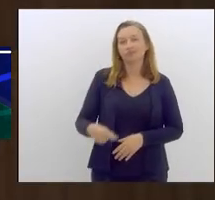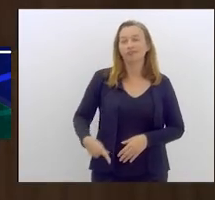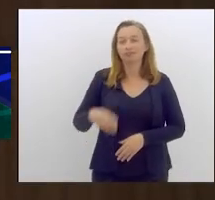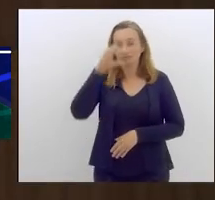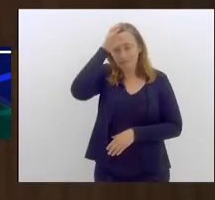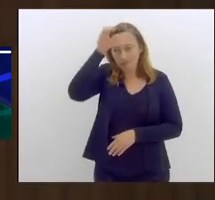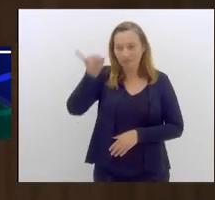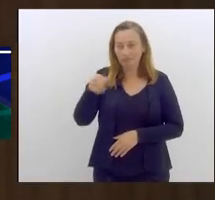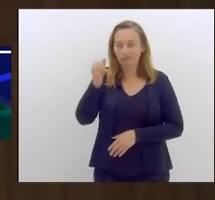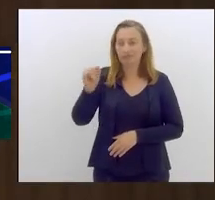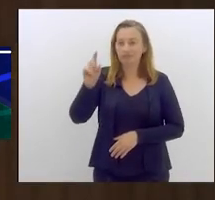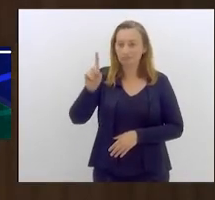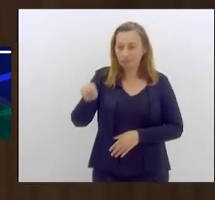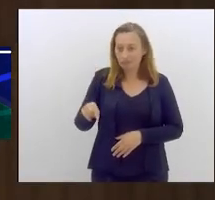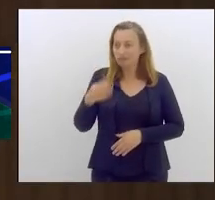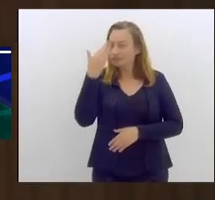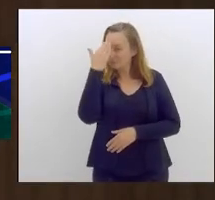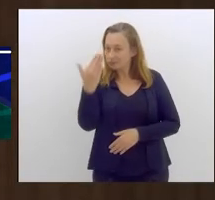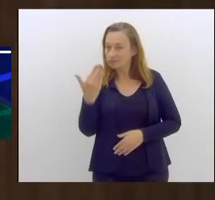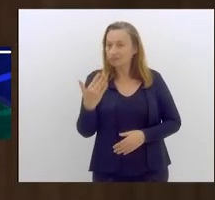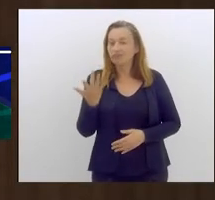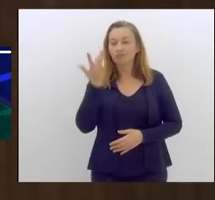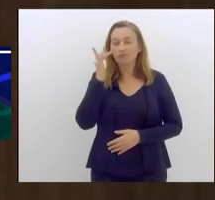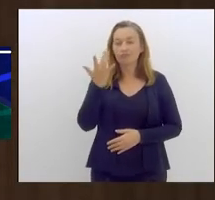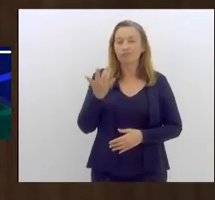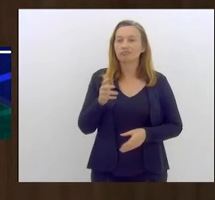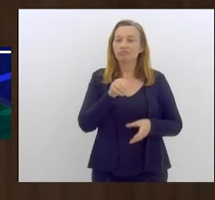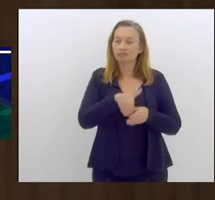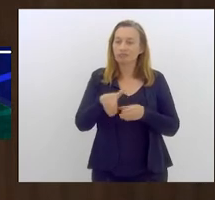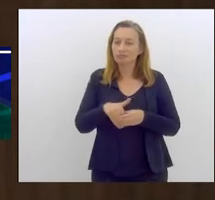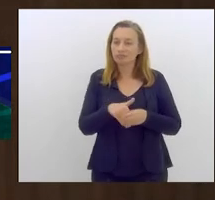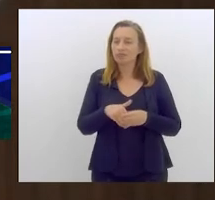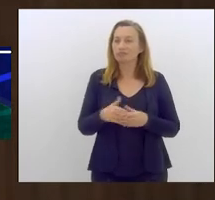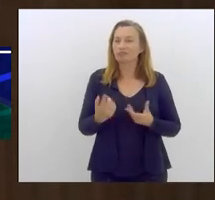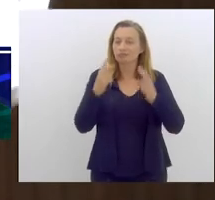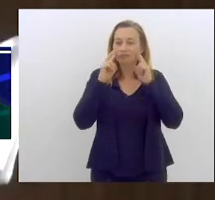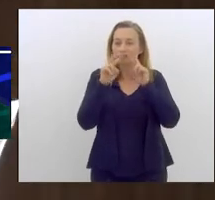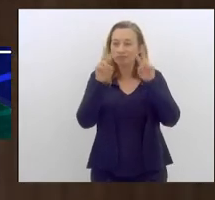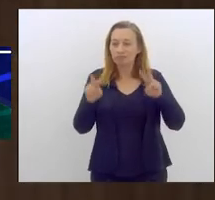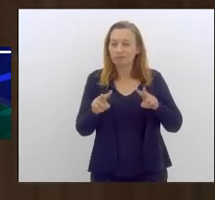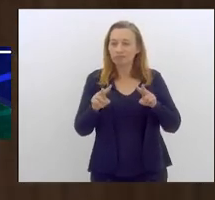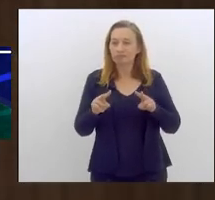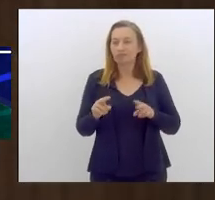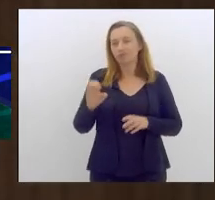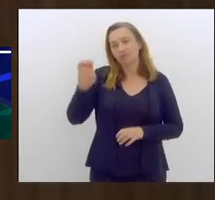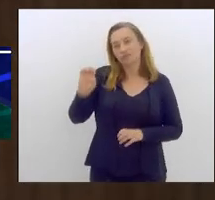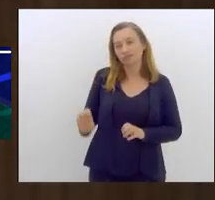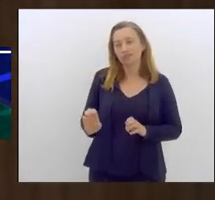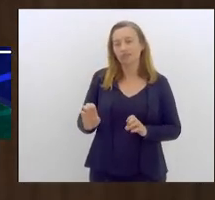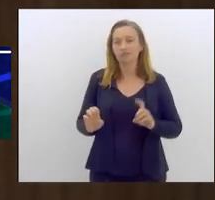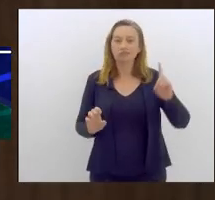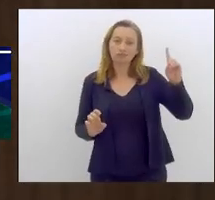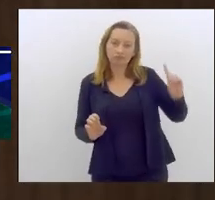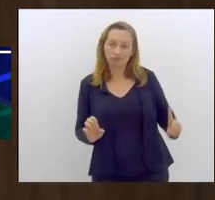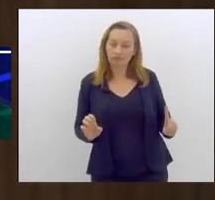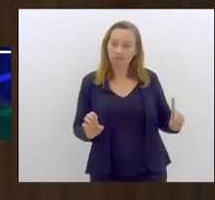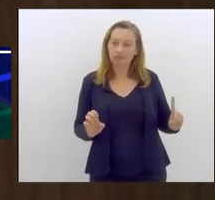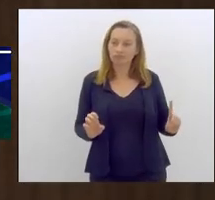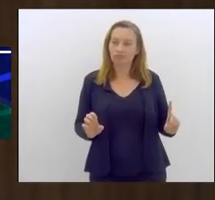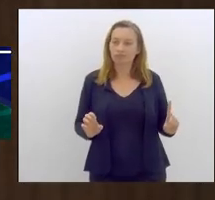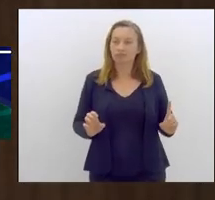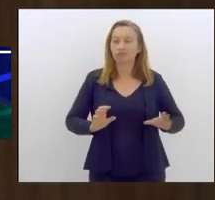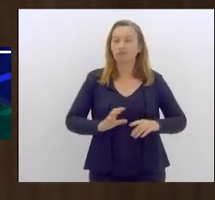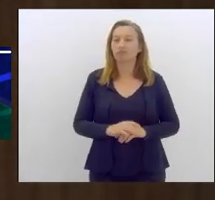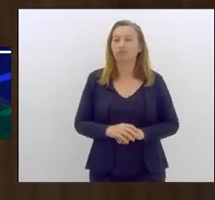Ju. Agradeço mesmo. E eu acho que nessa eleição, do ponto de vista tanto da esquerda ou quanto da direita, a